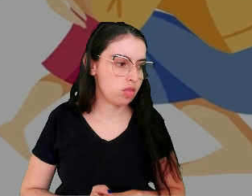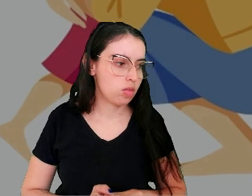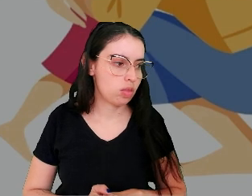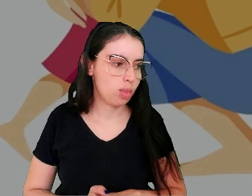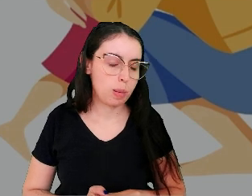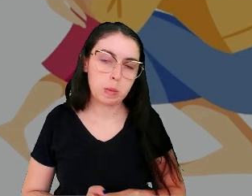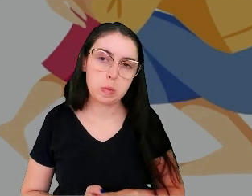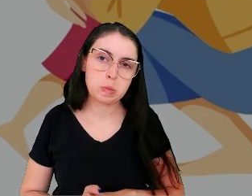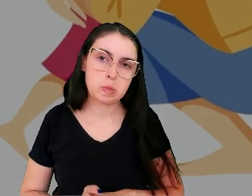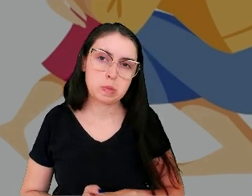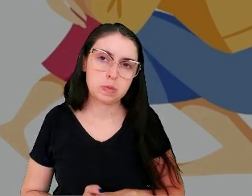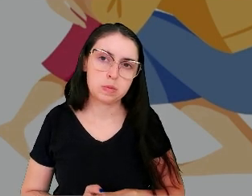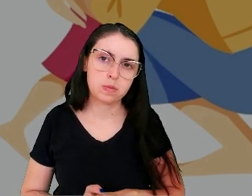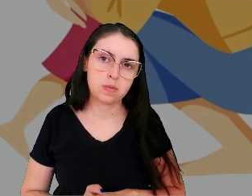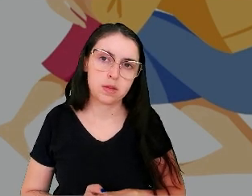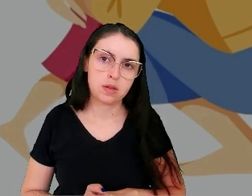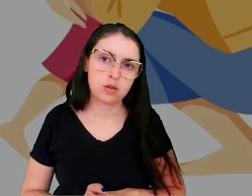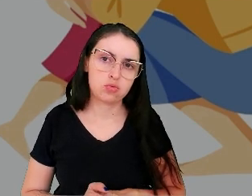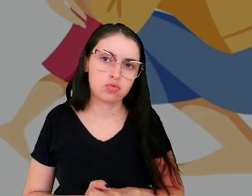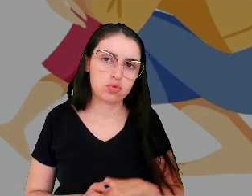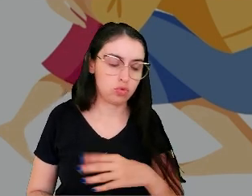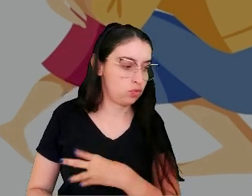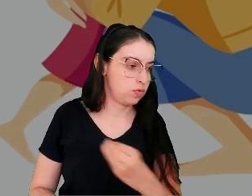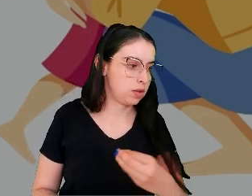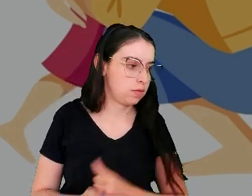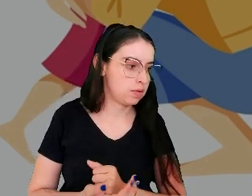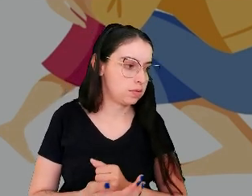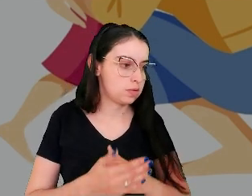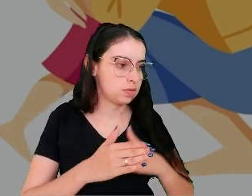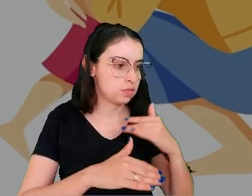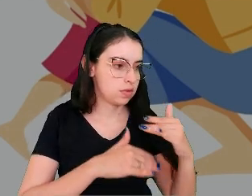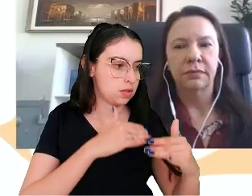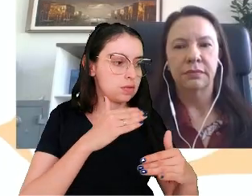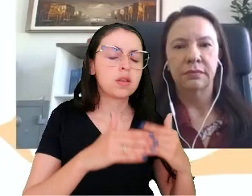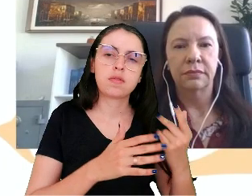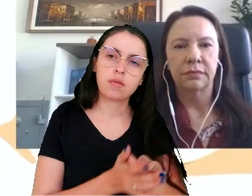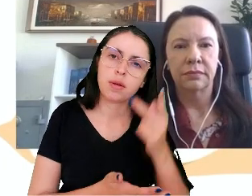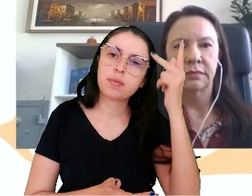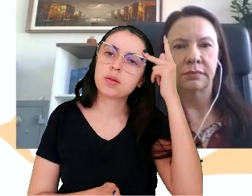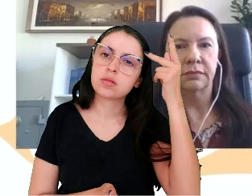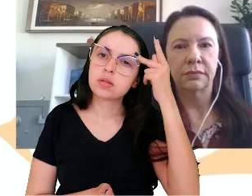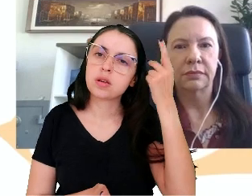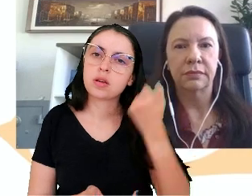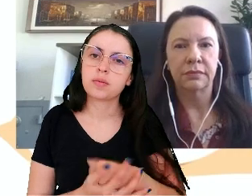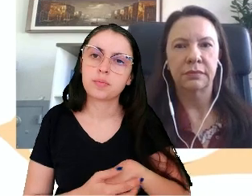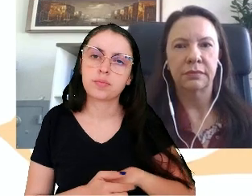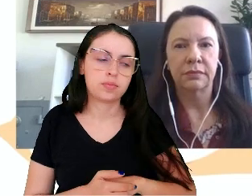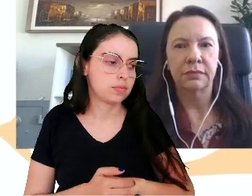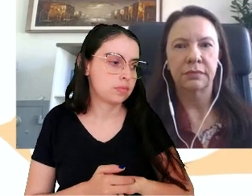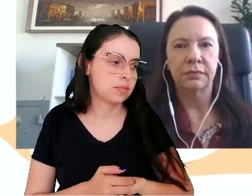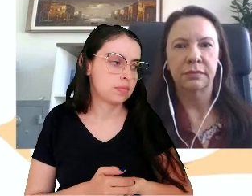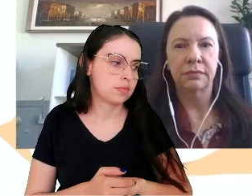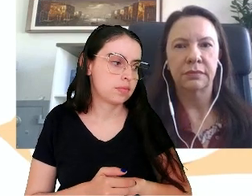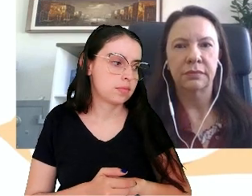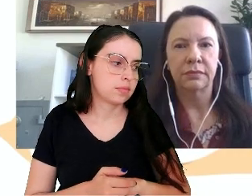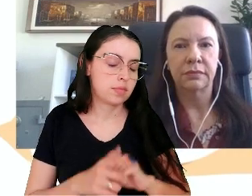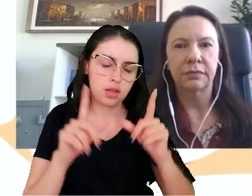Não, acho que essa aí é do bebê. Eu acho que vamos continuar, então, a história. Vamos continuar. Aqui.